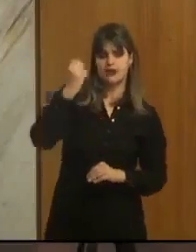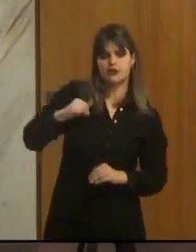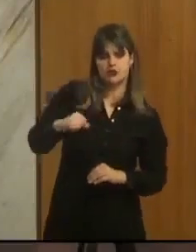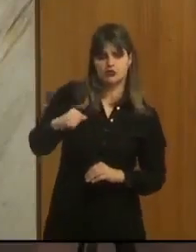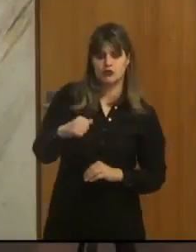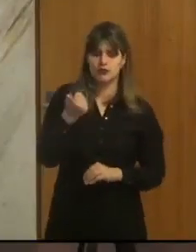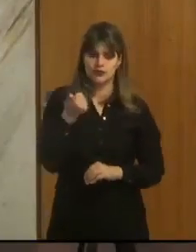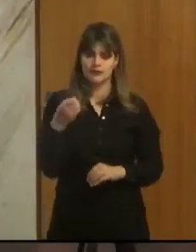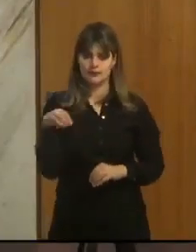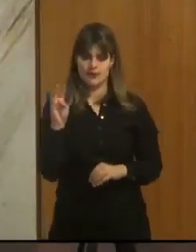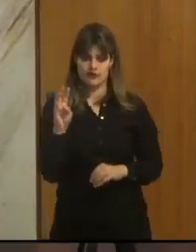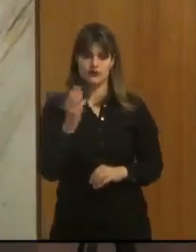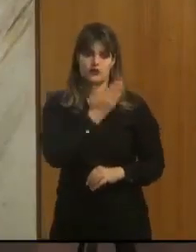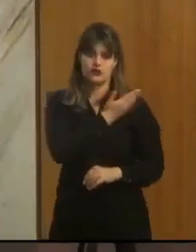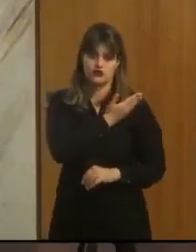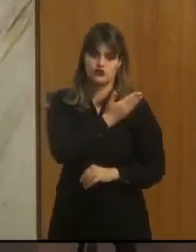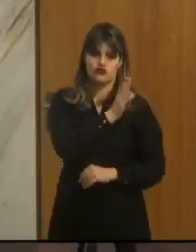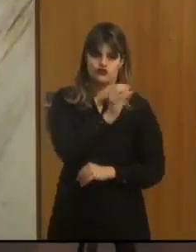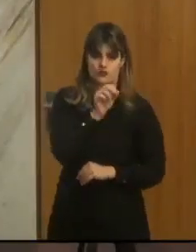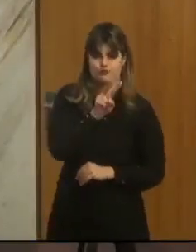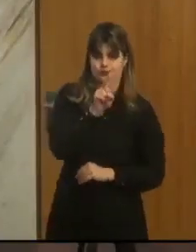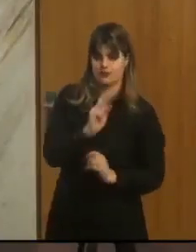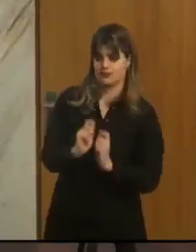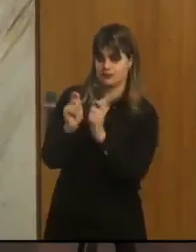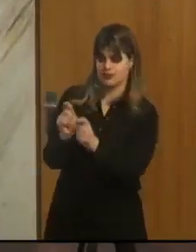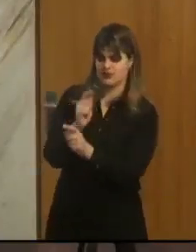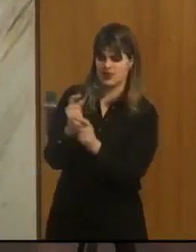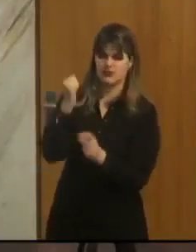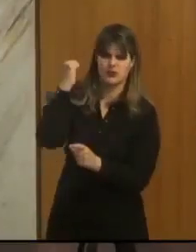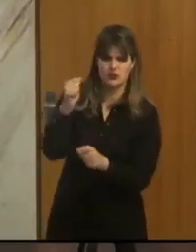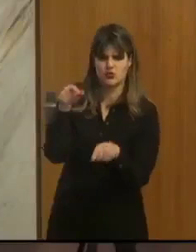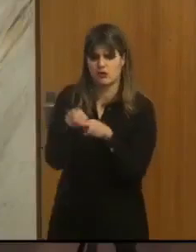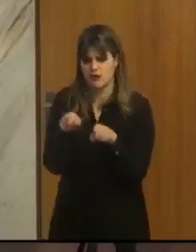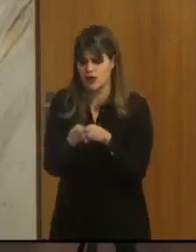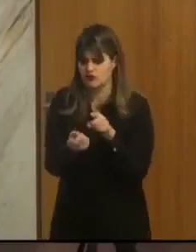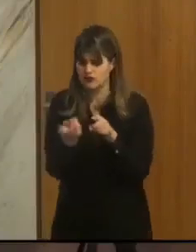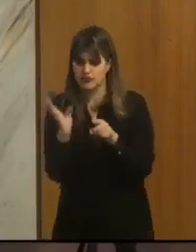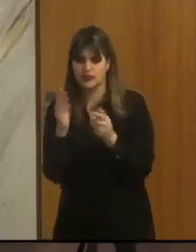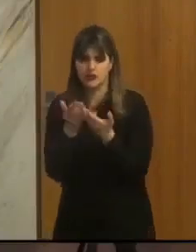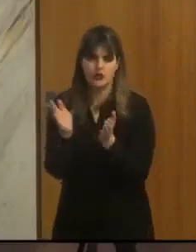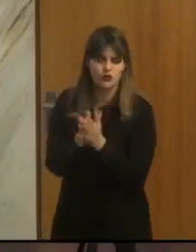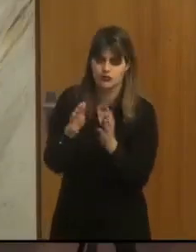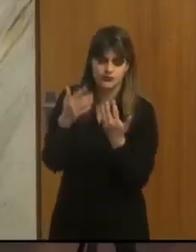João II lhe tinha dado, já que tinha mandado matar, ou matou mesmo os irmãos dele todos, e a casa de Viseu foi...